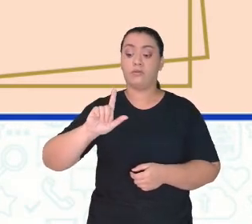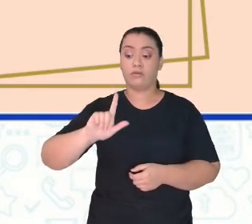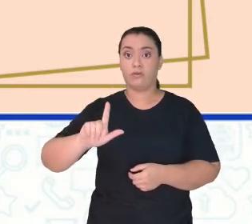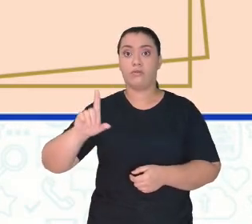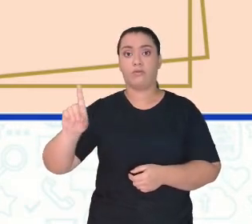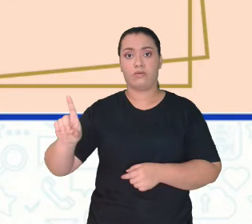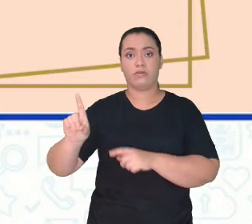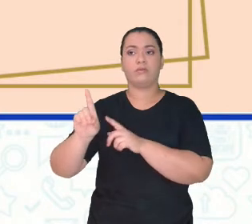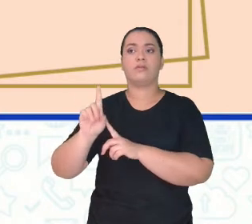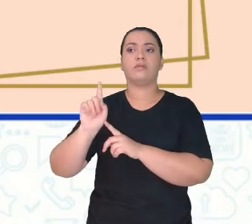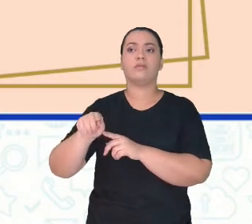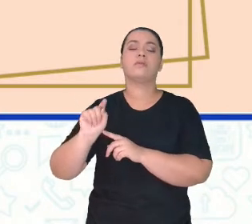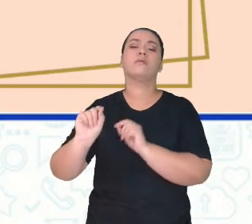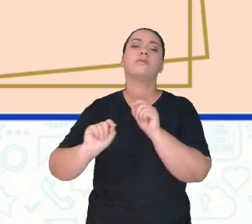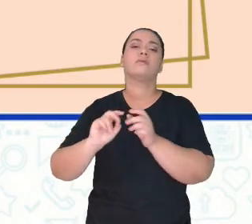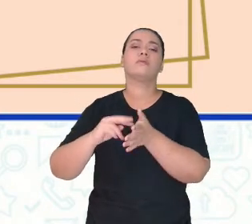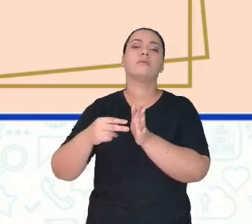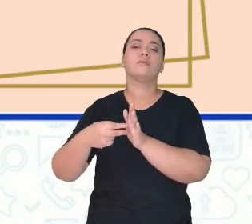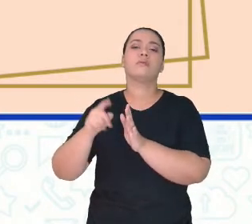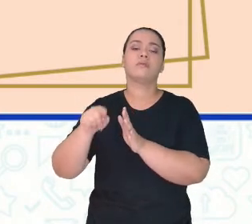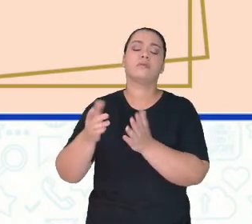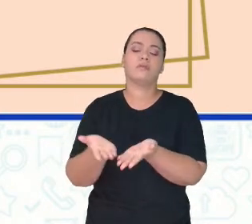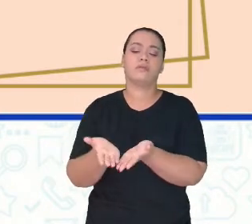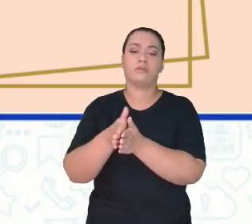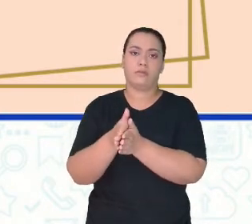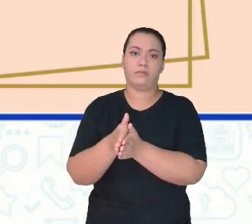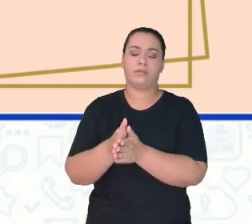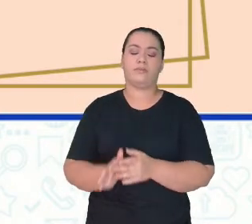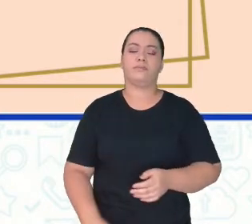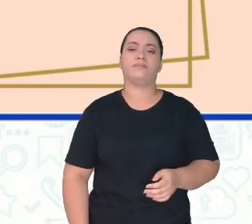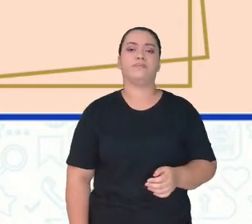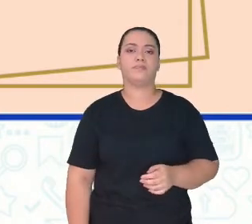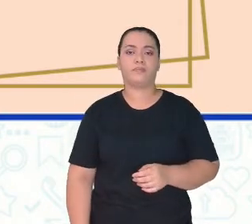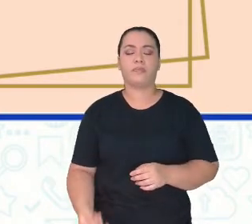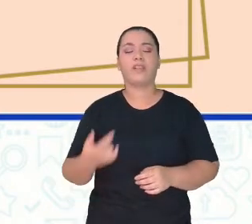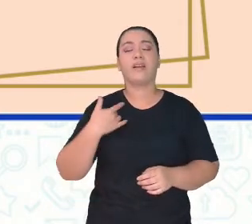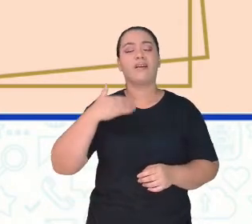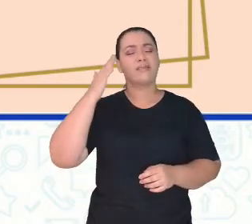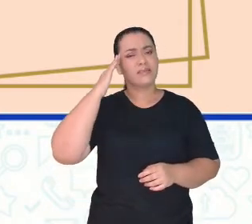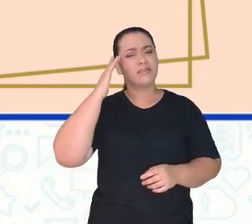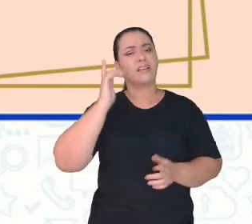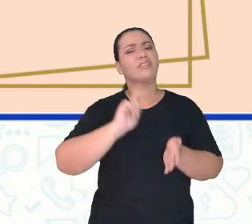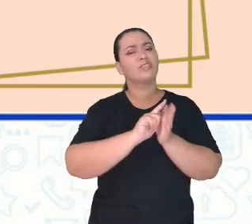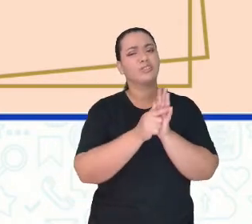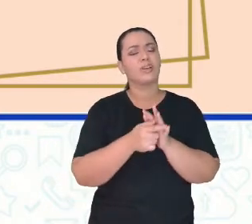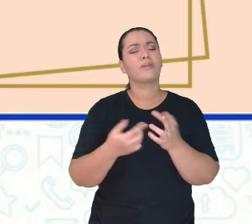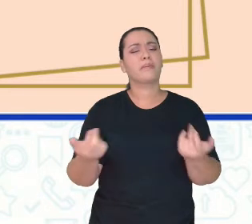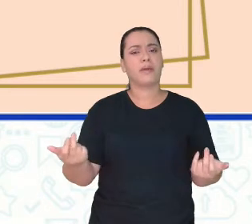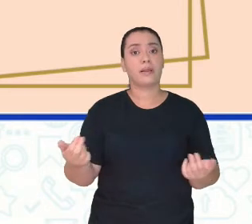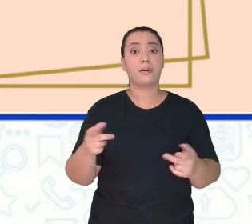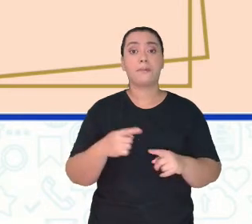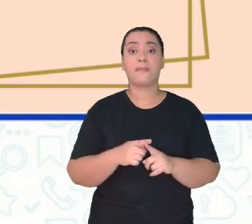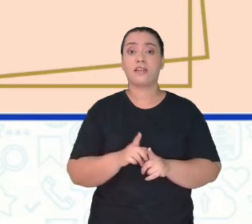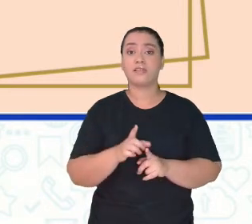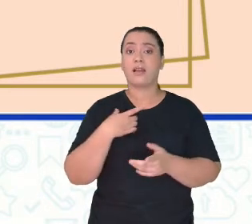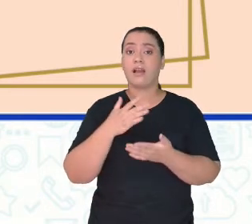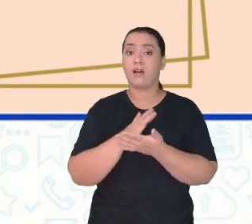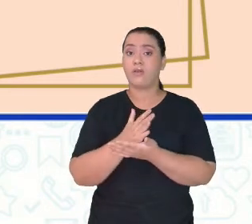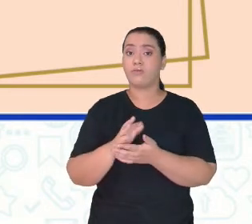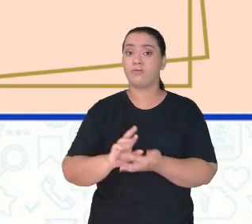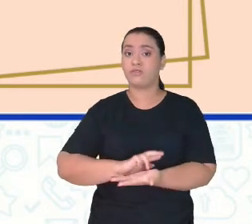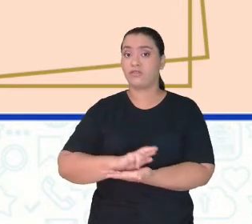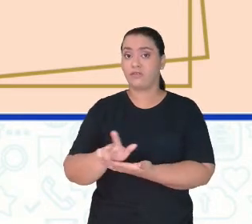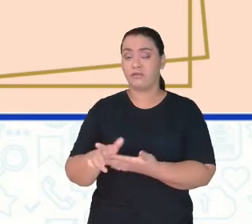Então, a gente pode ter... Eu sei que são gêneros parecidos, gente. Eu tenho consciência disso. Mas há diferenças. Essas diferenças